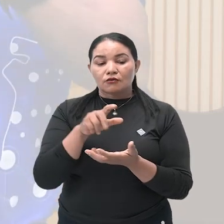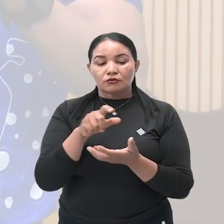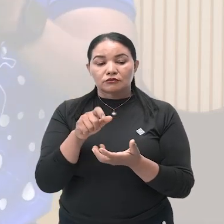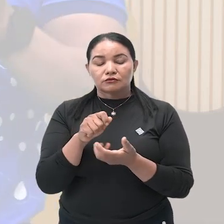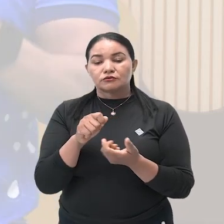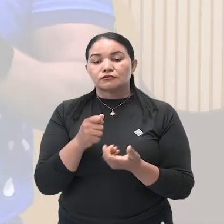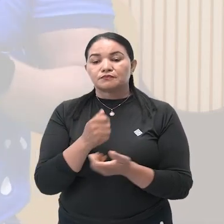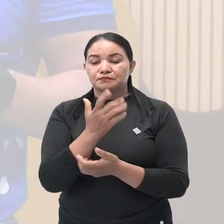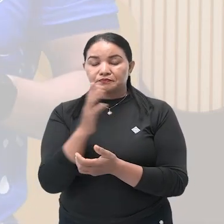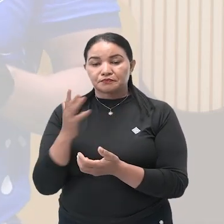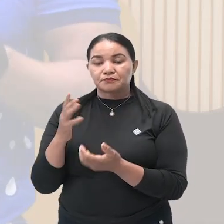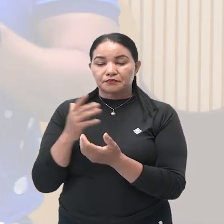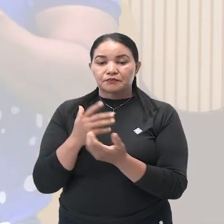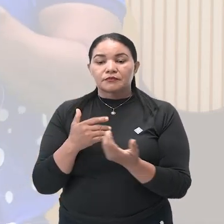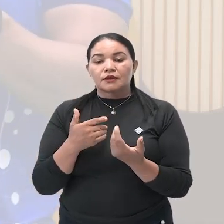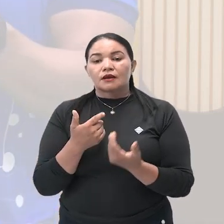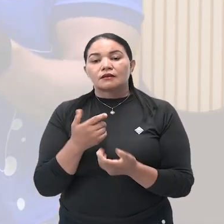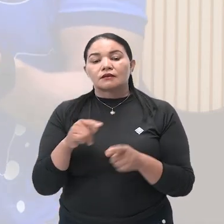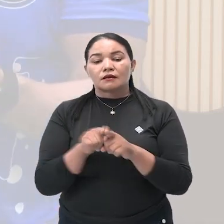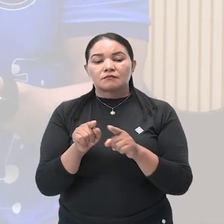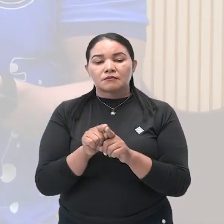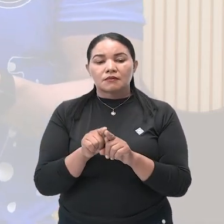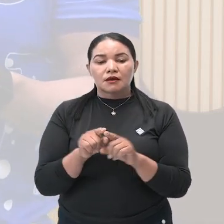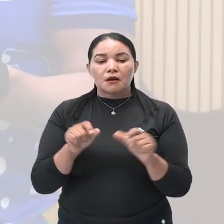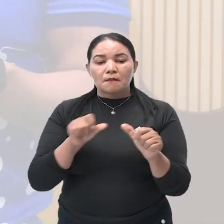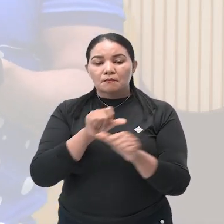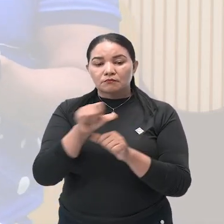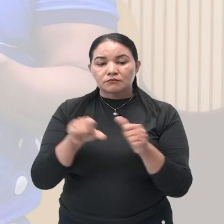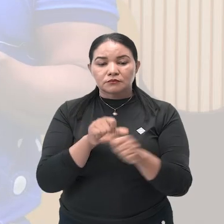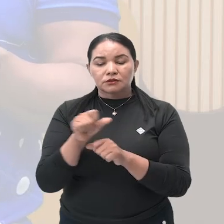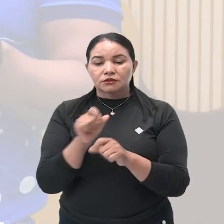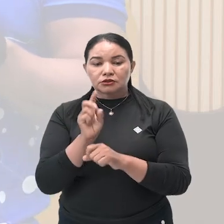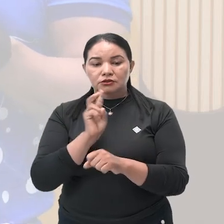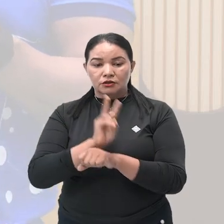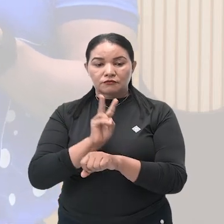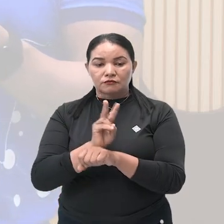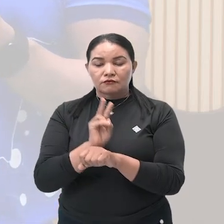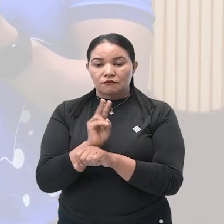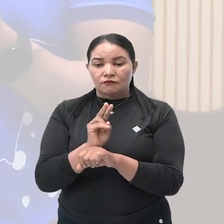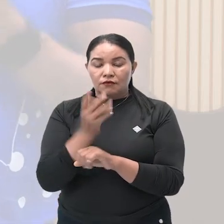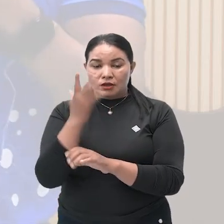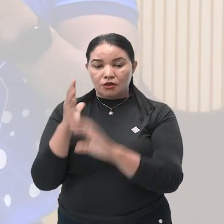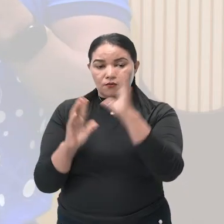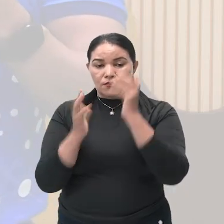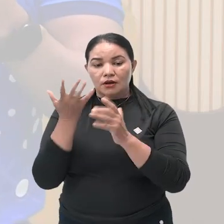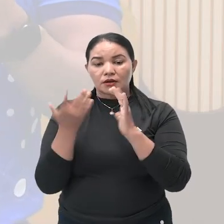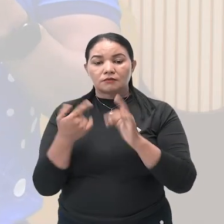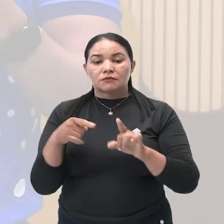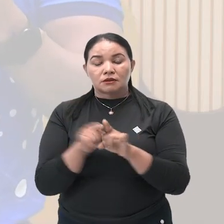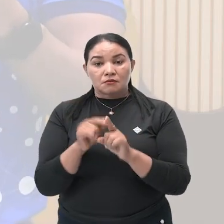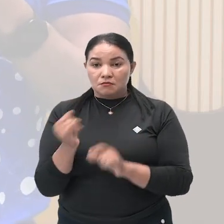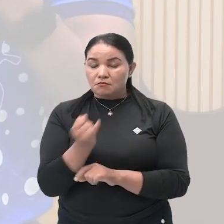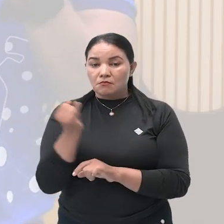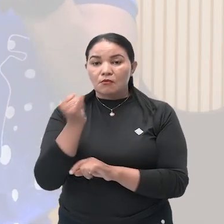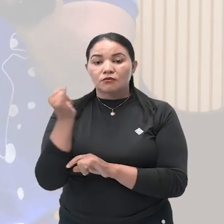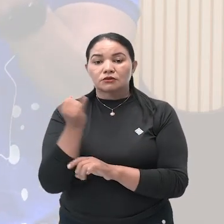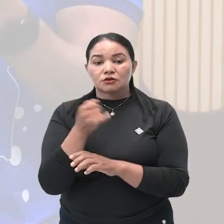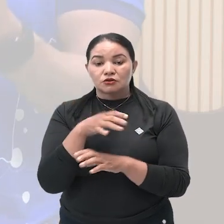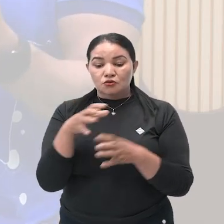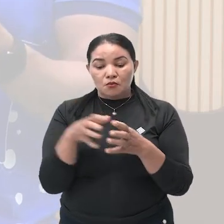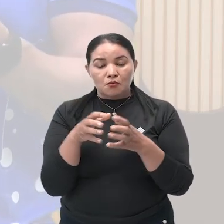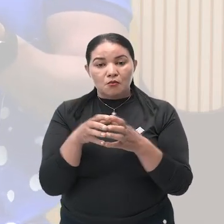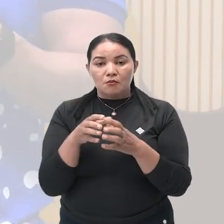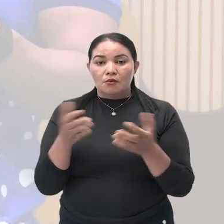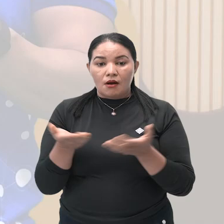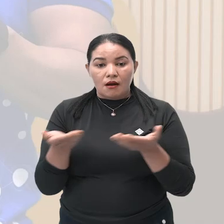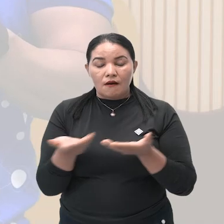nesse contexto, né, de mudanças climáticas, são movimentos importantes e são movimentos muito atuais, por